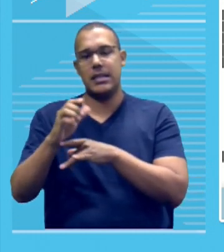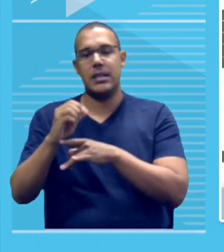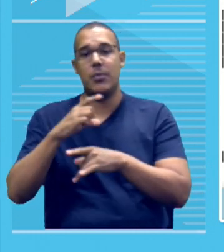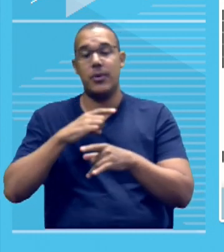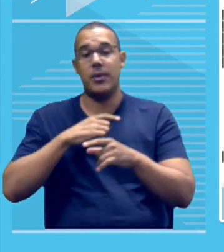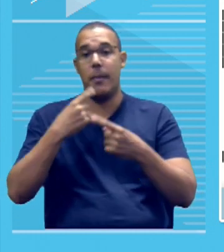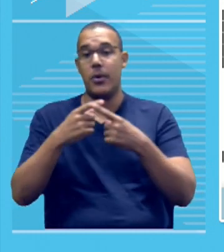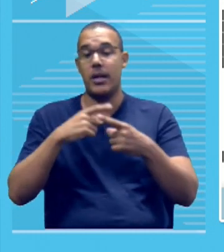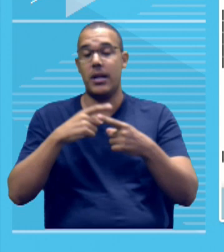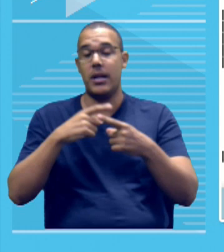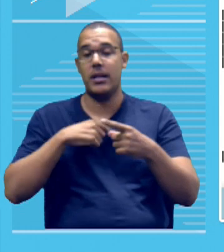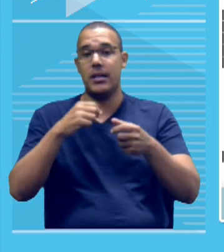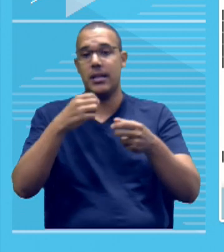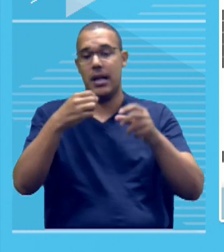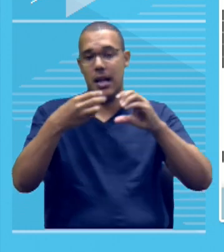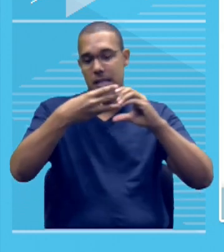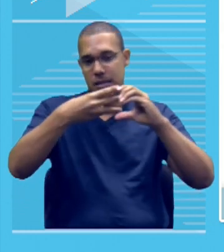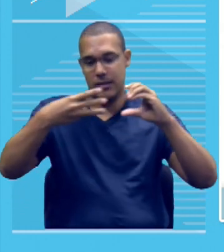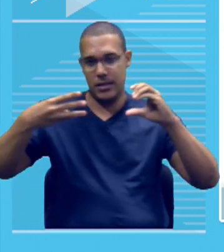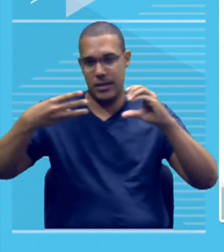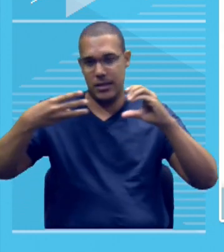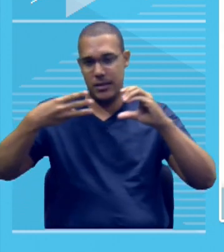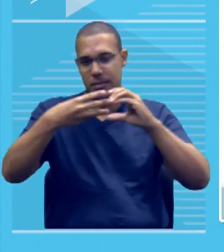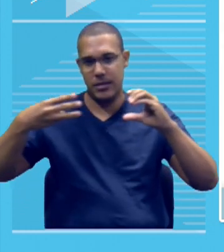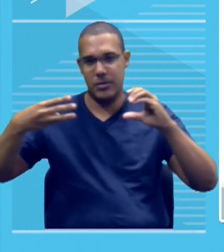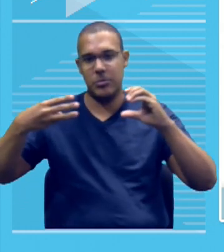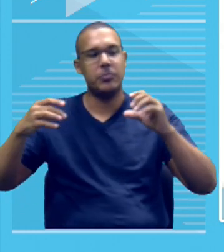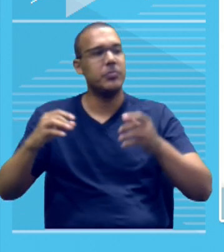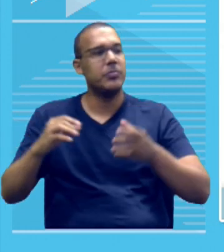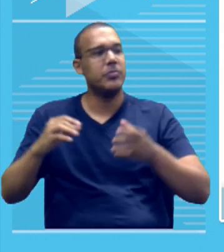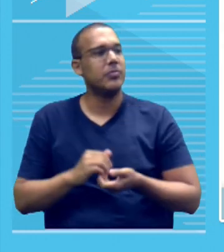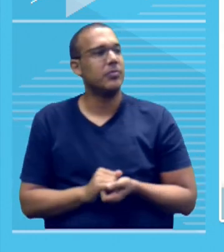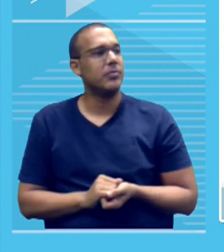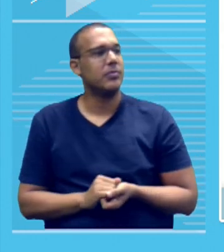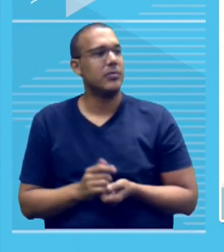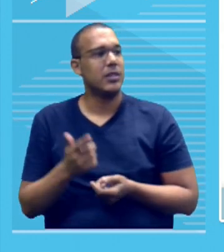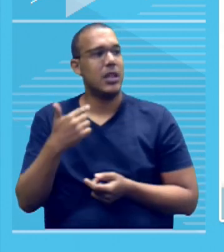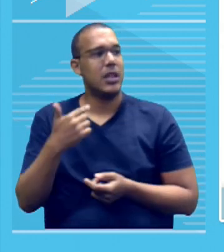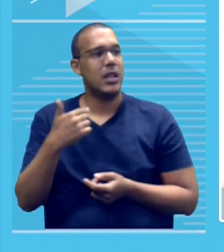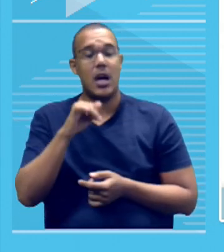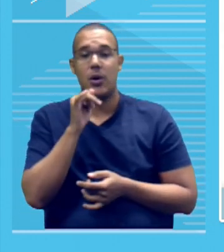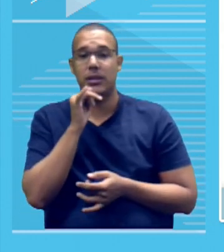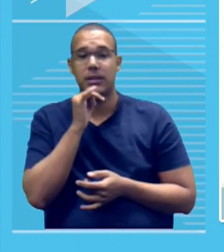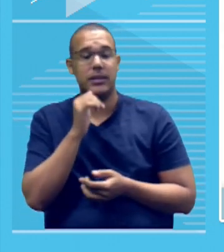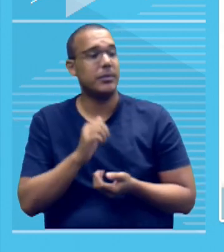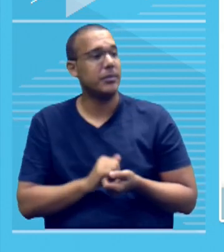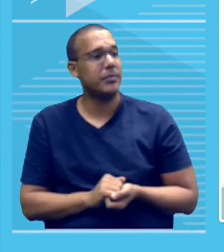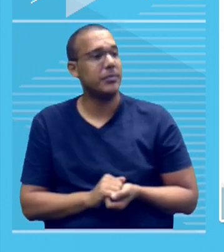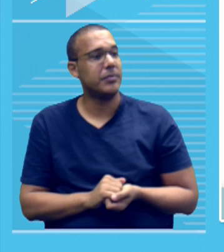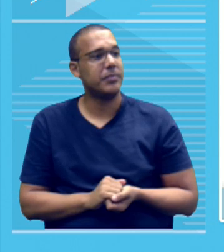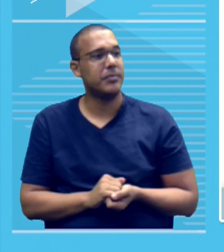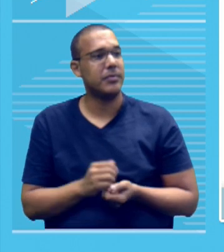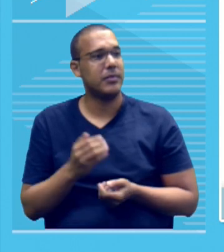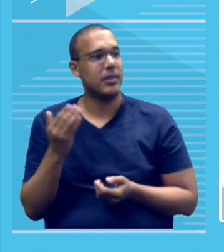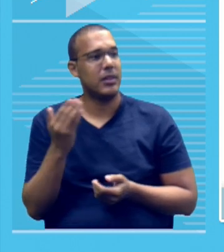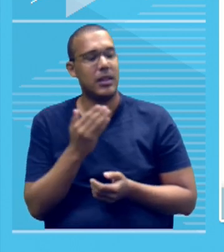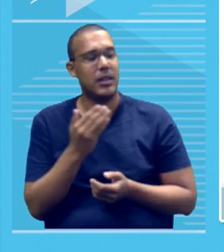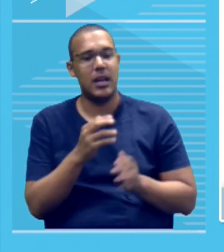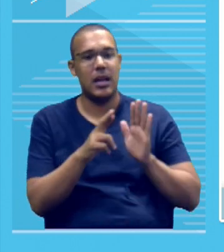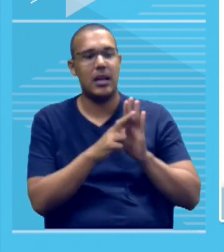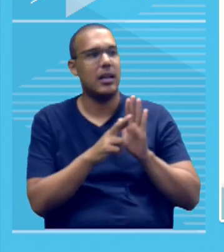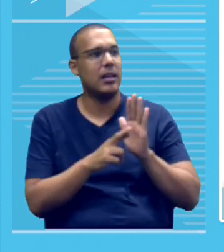tripla ligação. Tripla ligação. Aí vamos ver mais uma, que é uma exceção agora. É a chamada regra